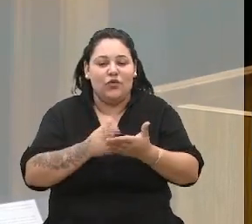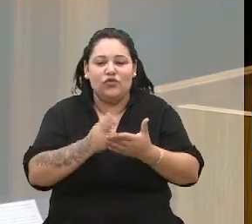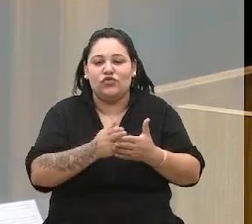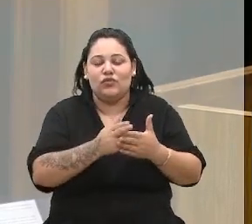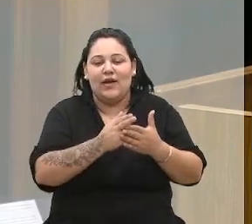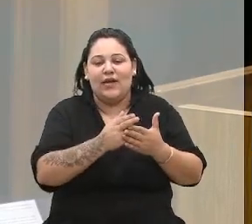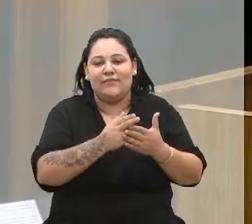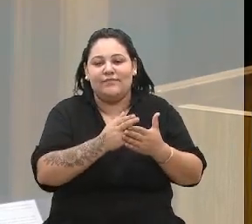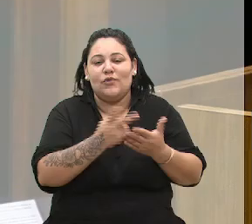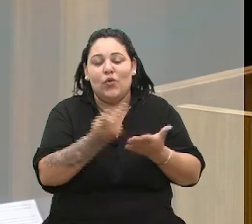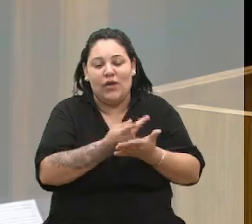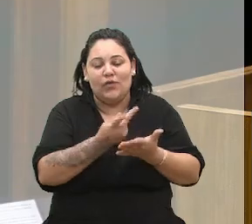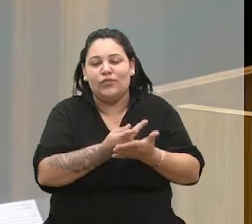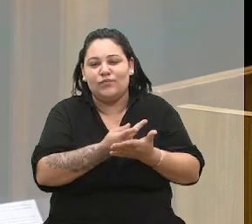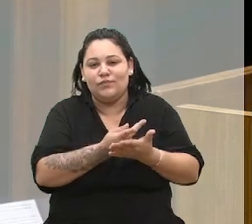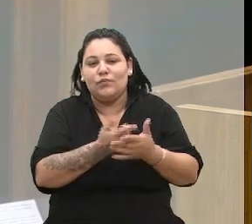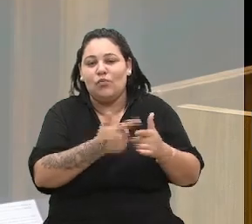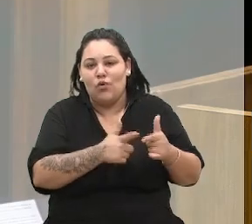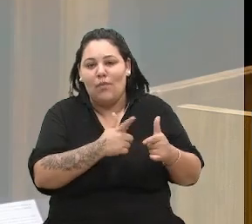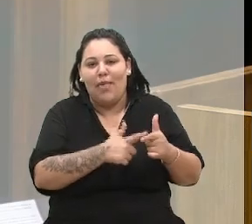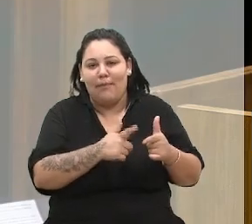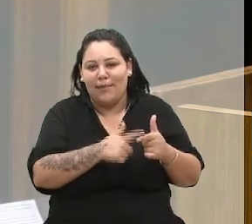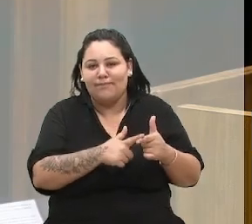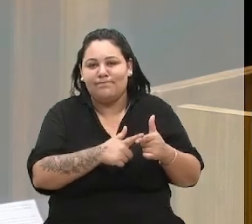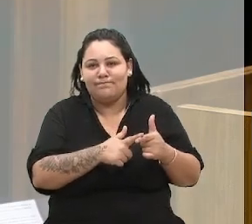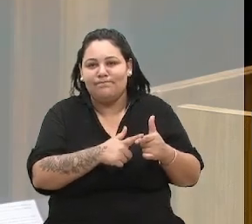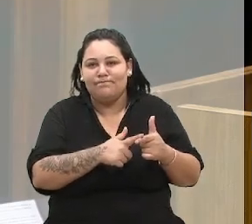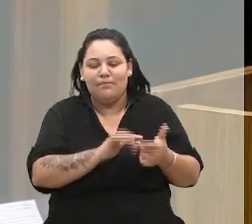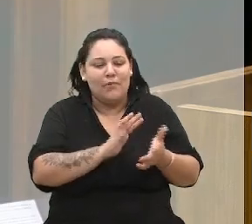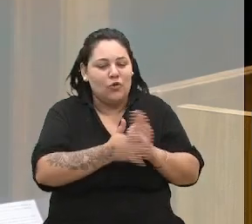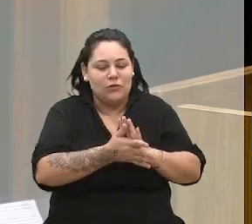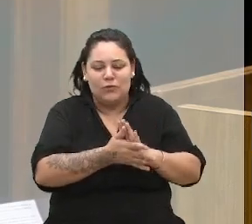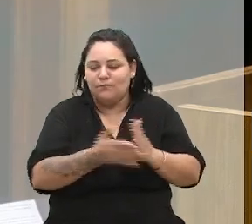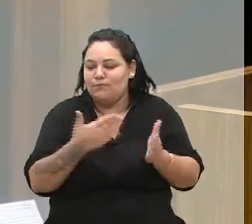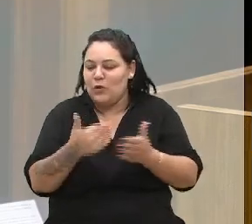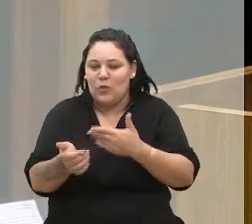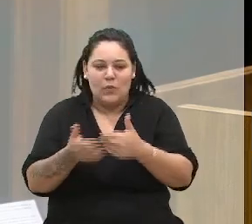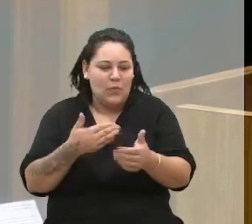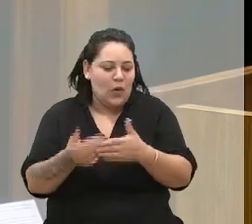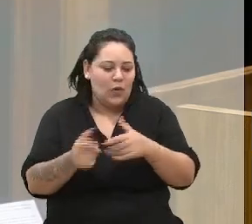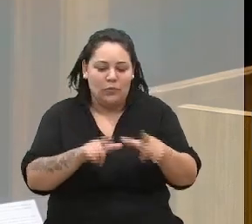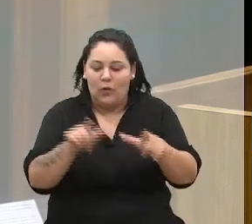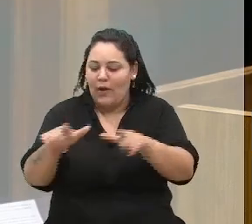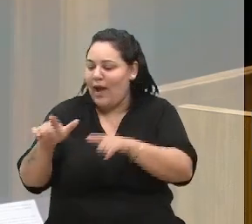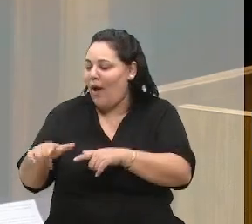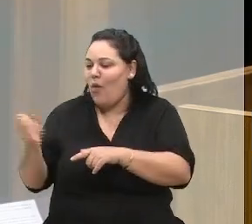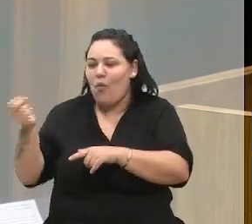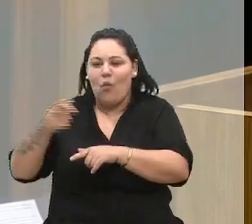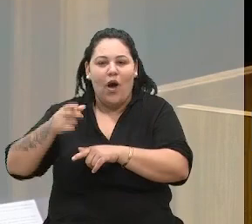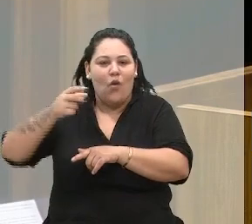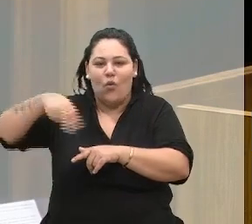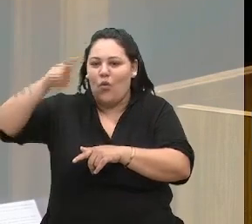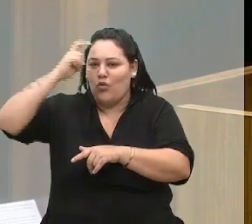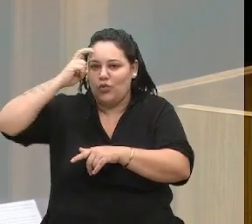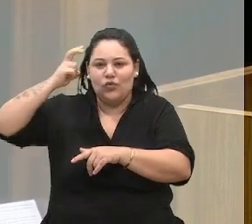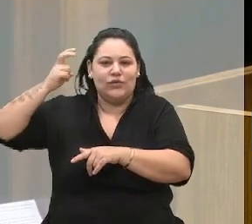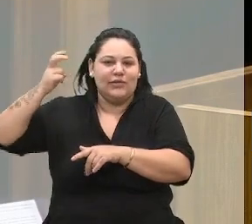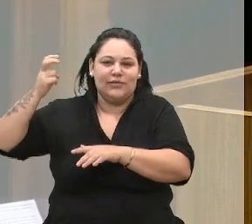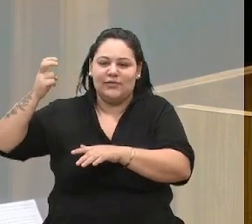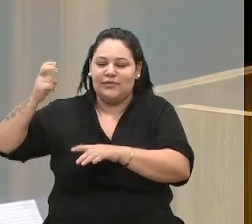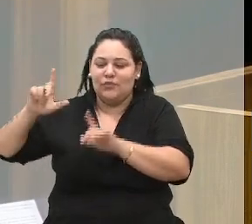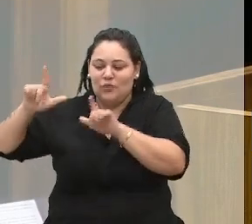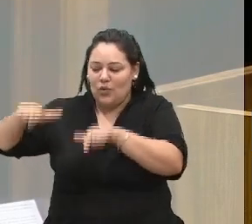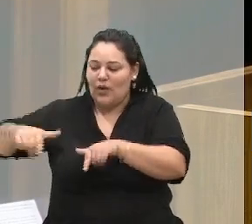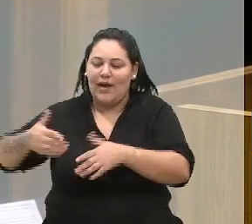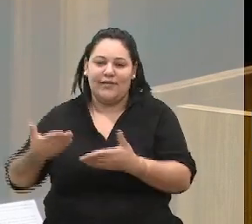vão continuar. Não importa quem é, de onde veio, qual é a etnia, não importa. O respeito tem